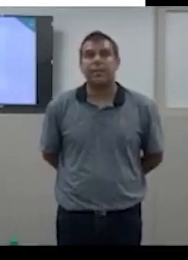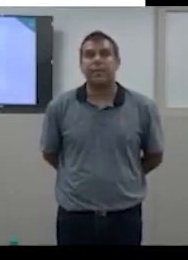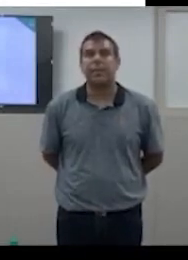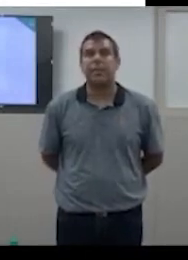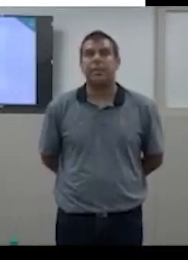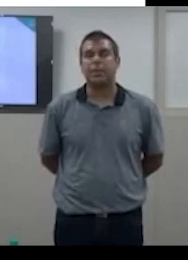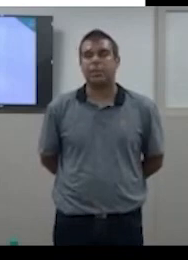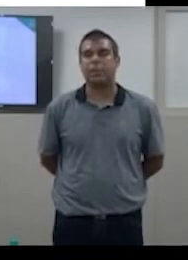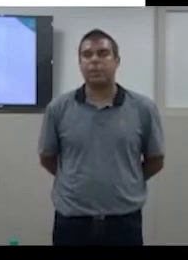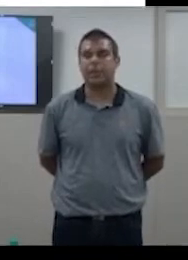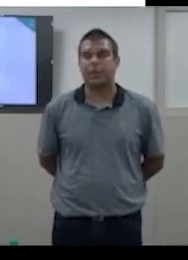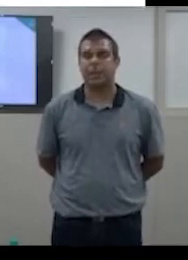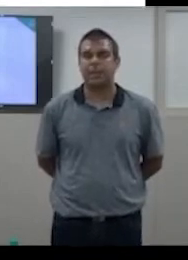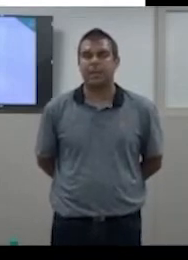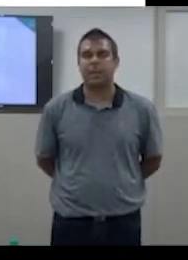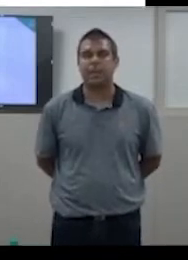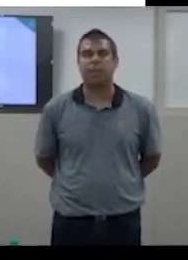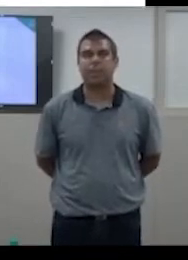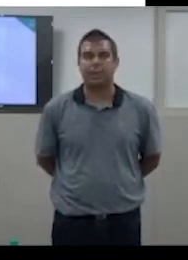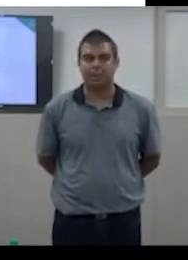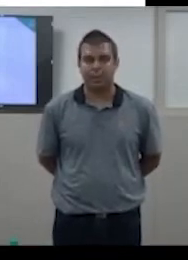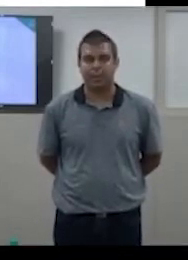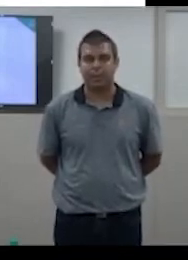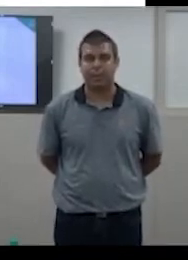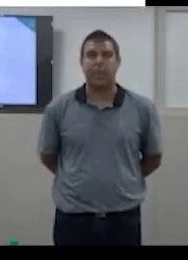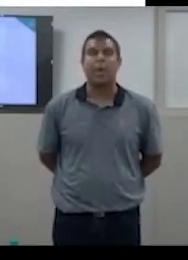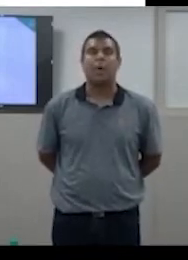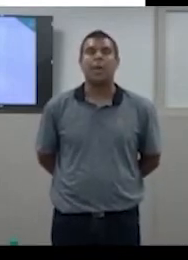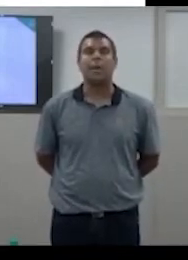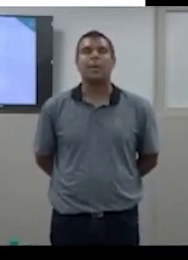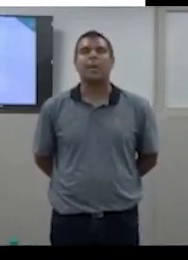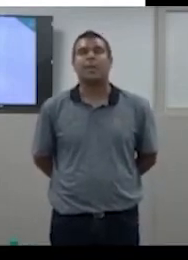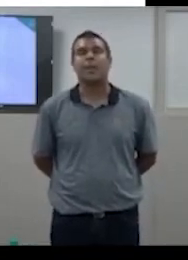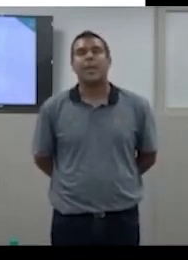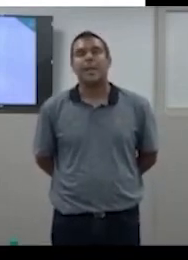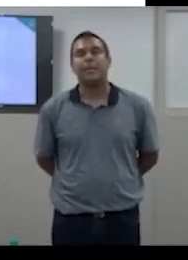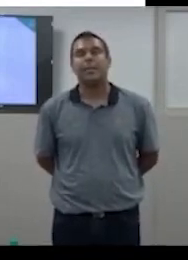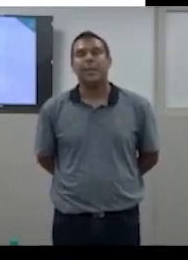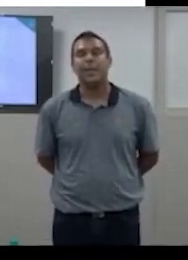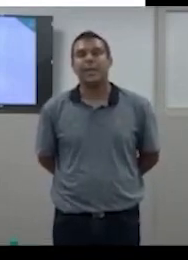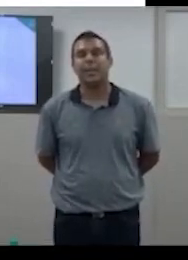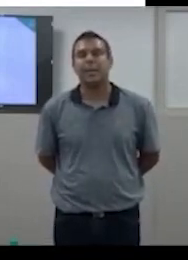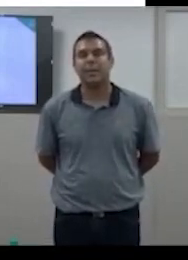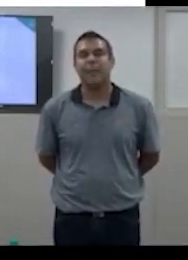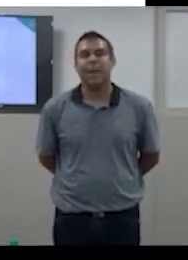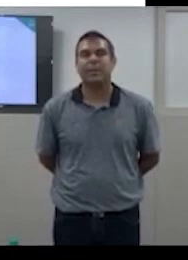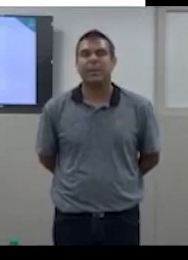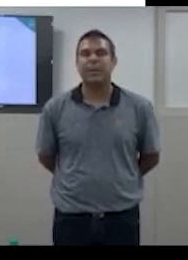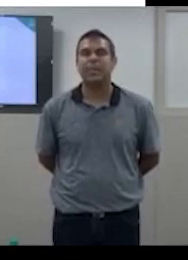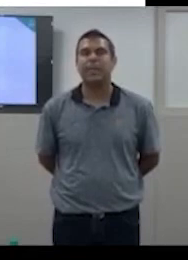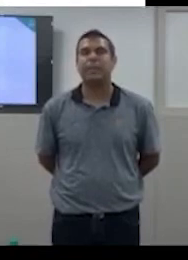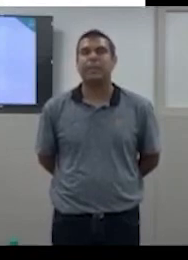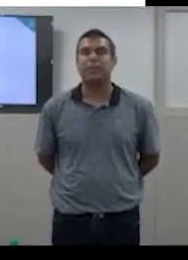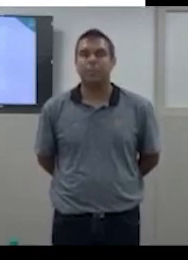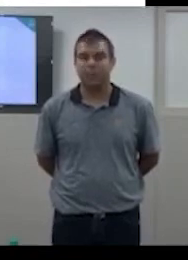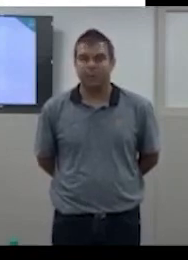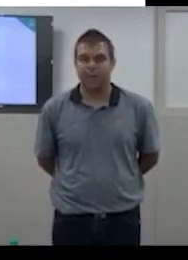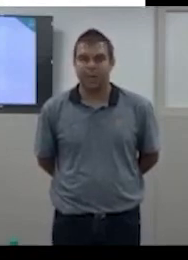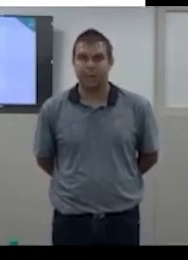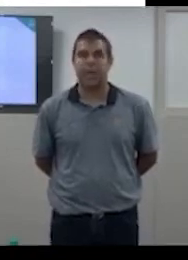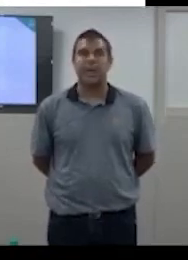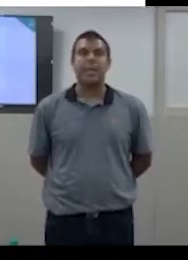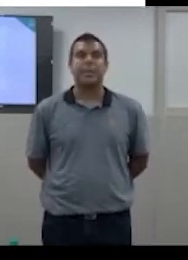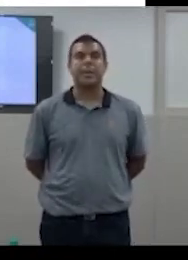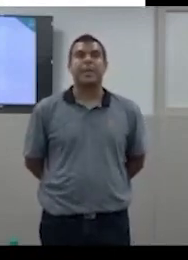Entretanto, nesse conceito que a gente vai estar trabalhando ali de componentes físicos, o que acontece? Eles estão estabilizados em apenas um